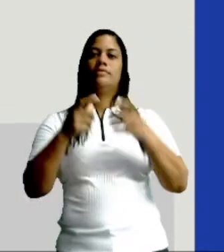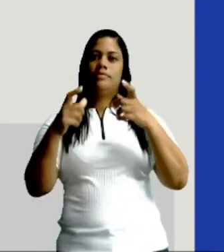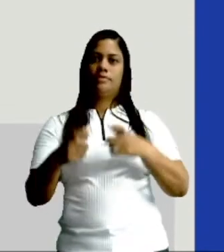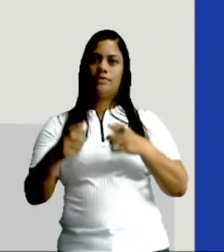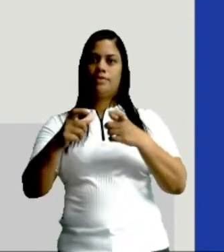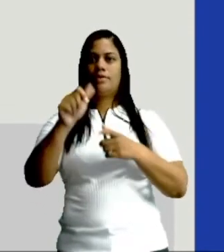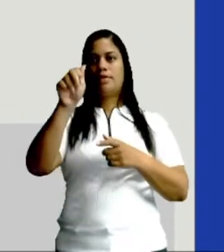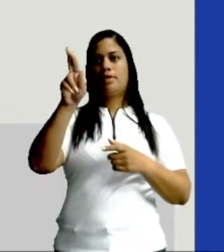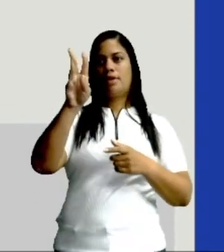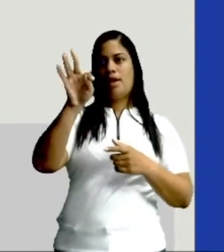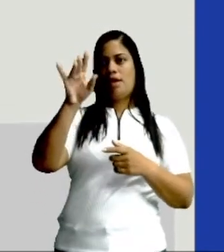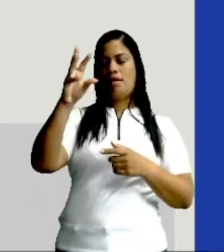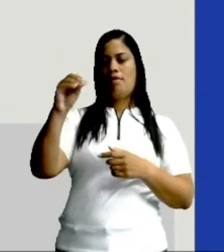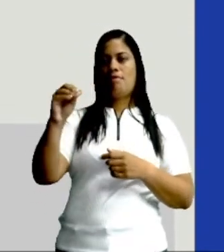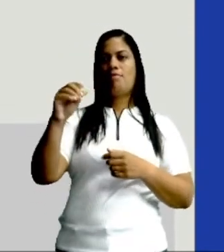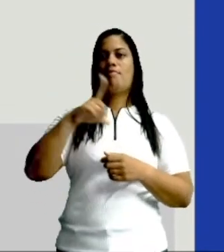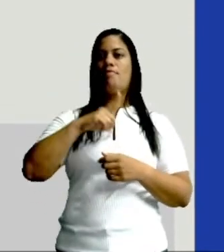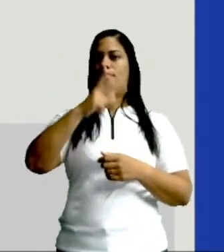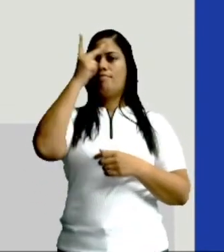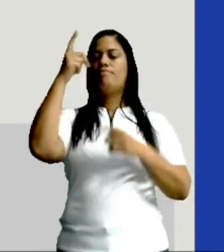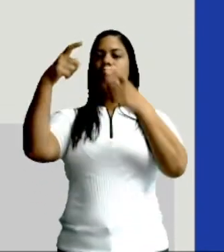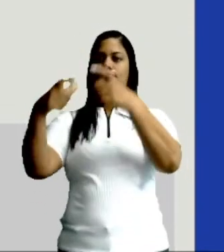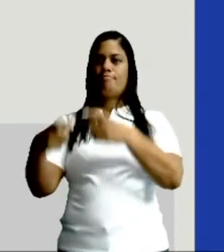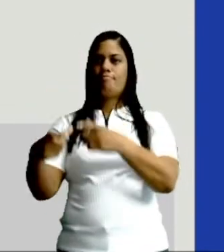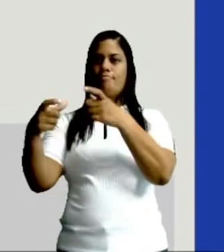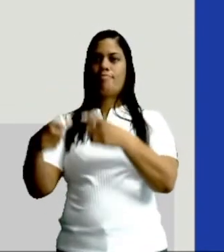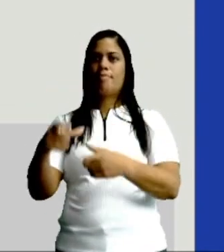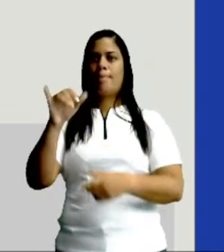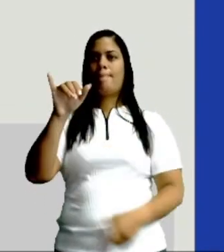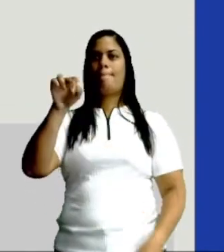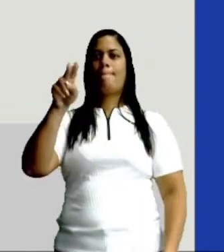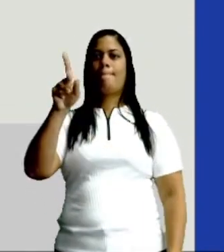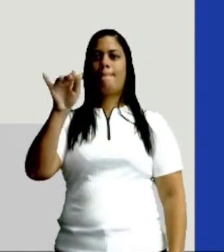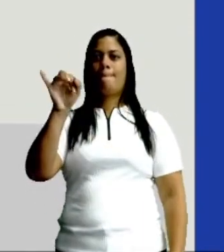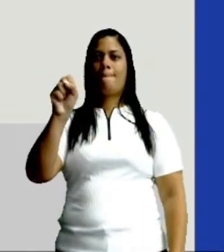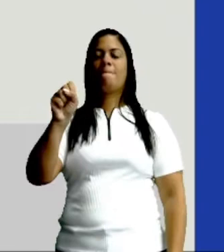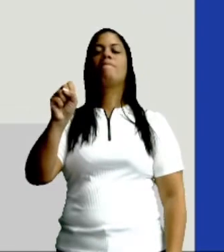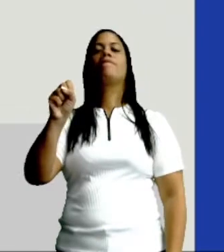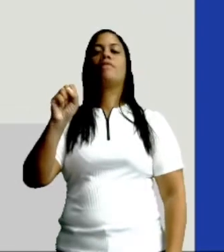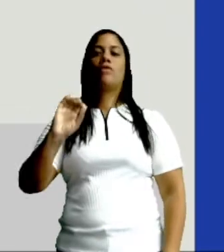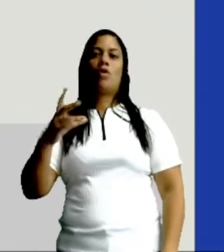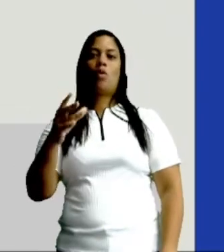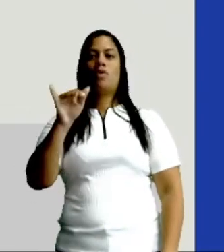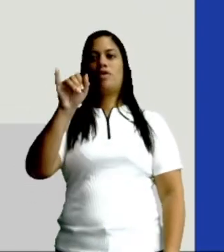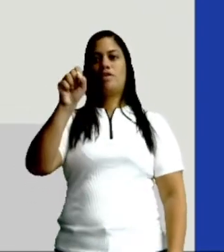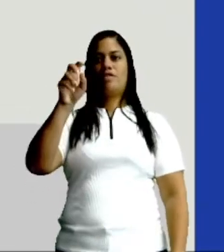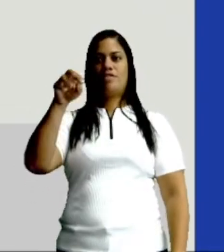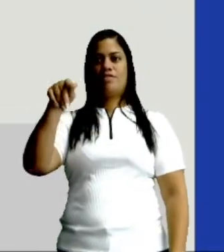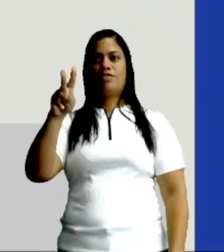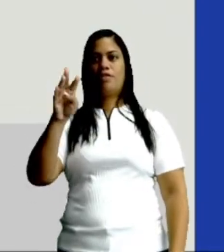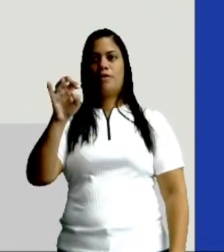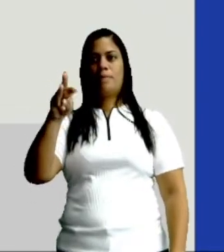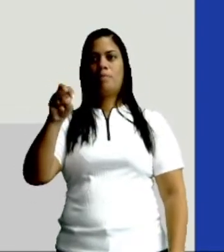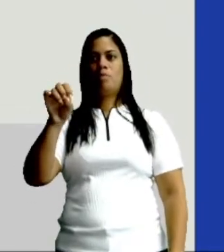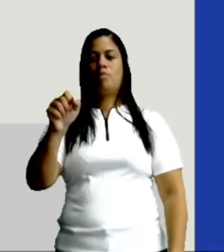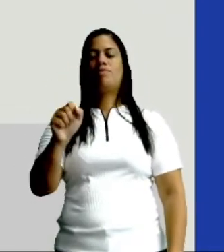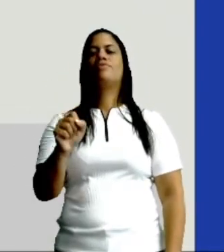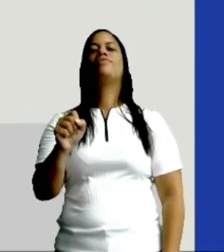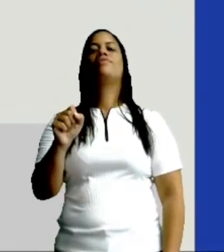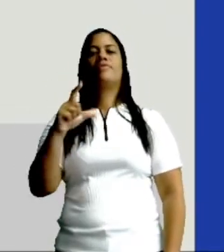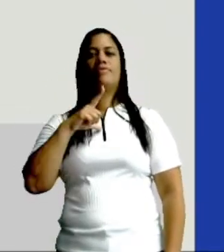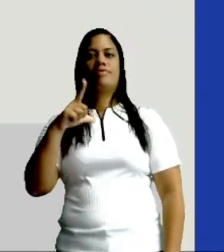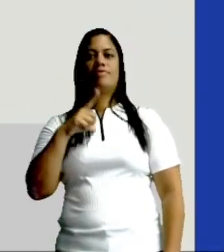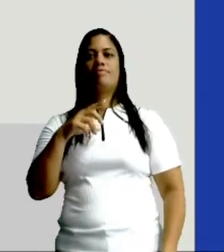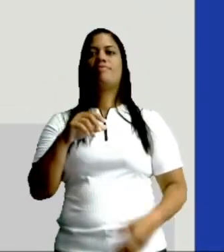do Ártico, no entanto, existem habitantes chamados Inuits ou os esquimós. Além deles, tem